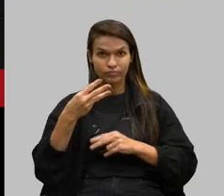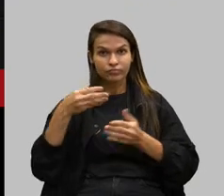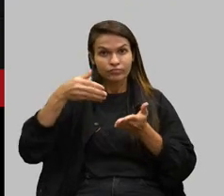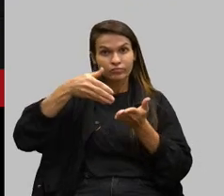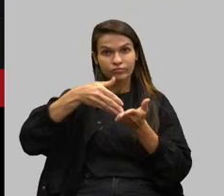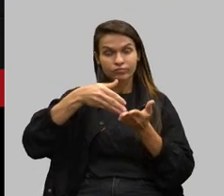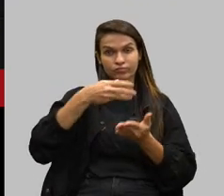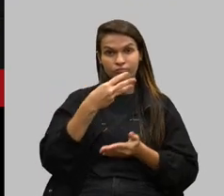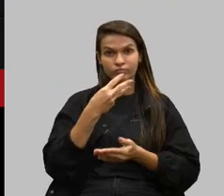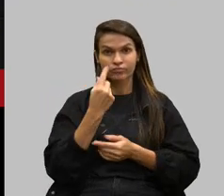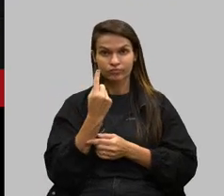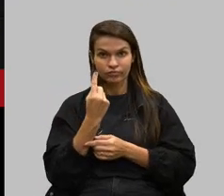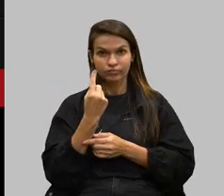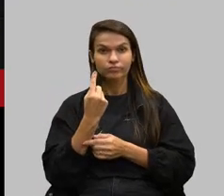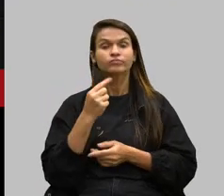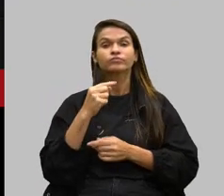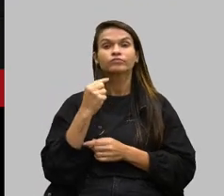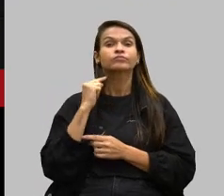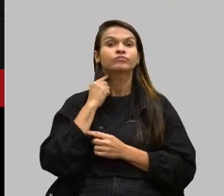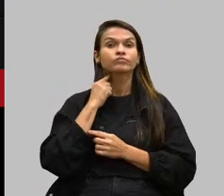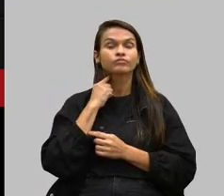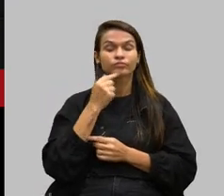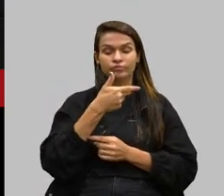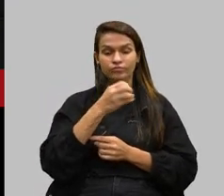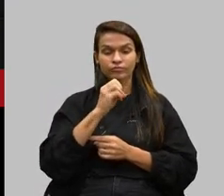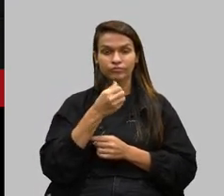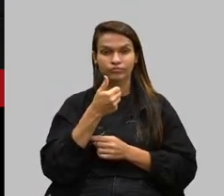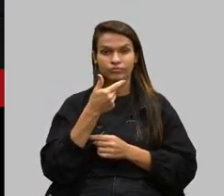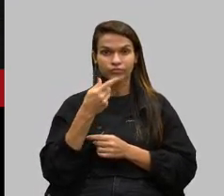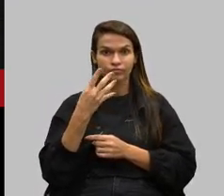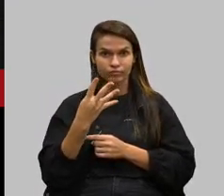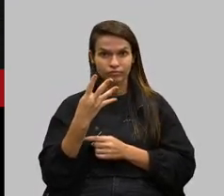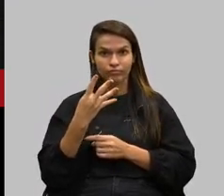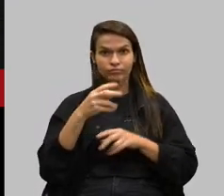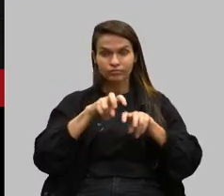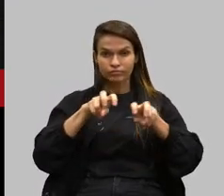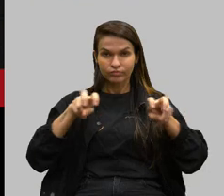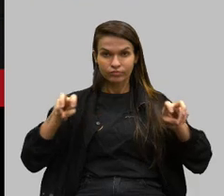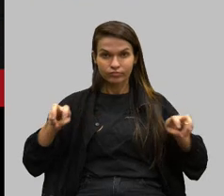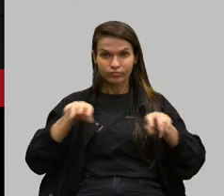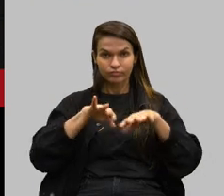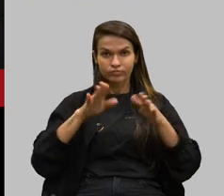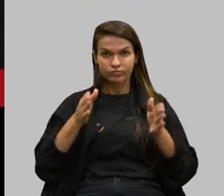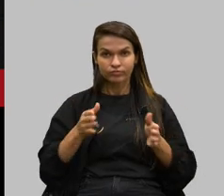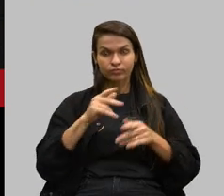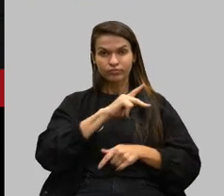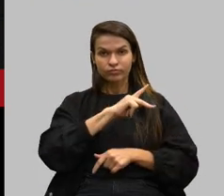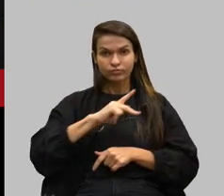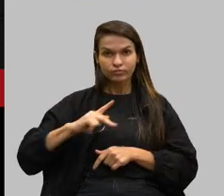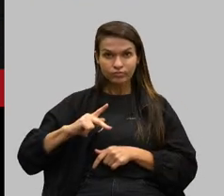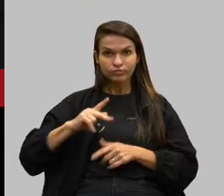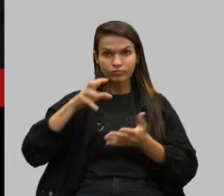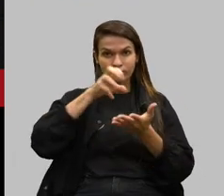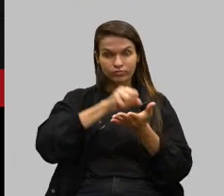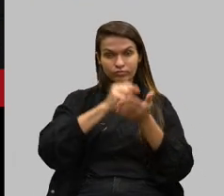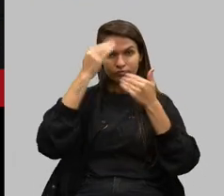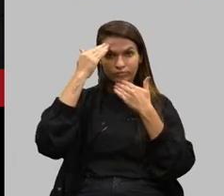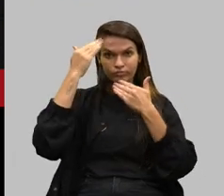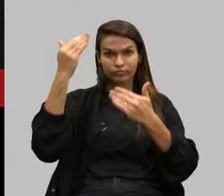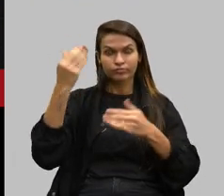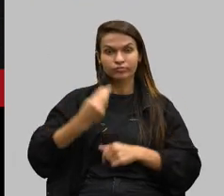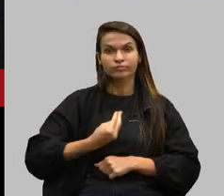de 2024 composição da mesa a reg agradece